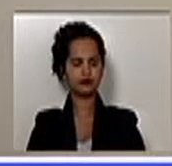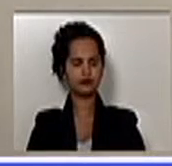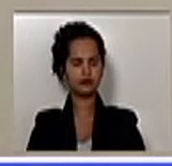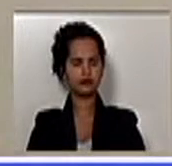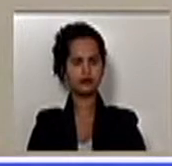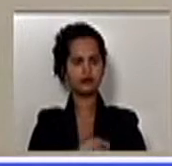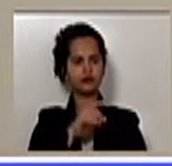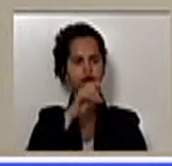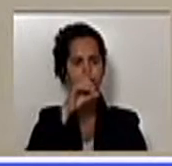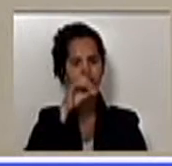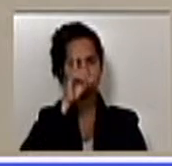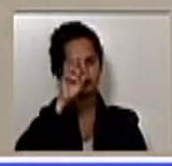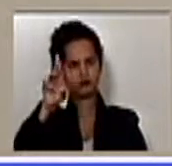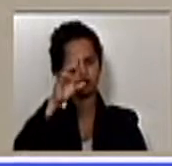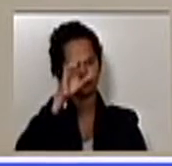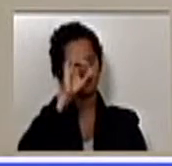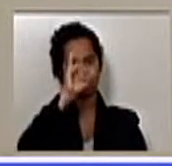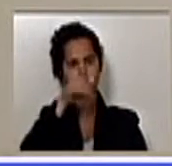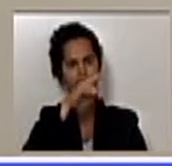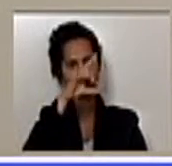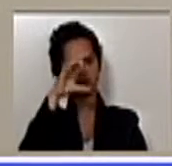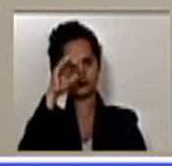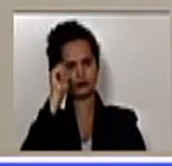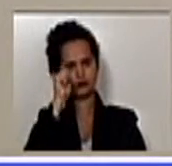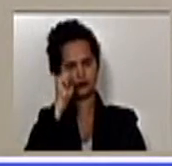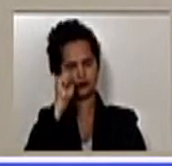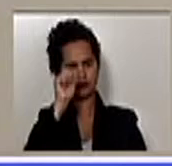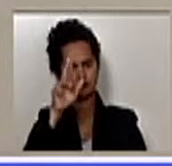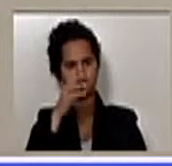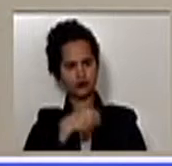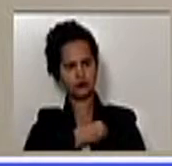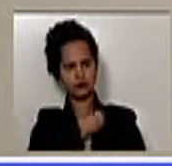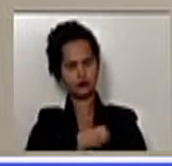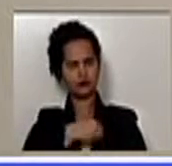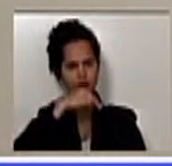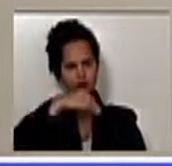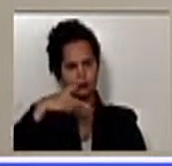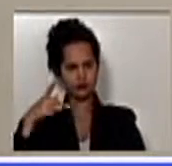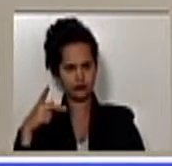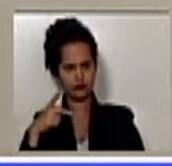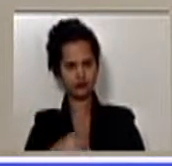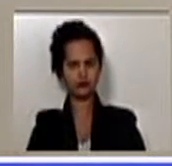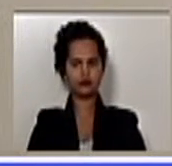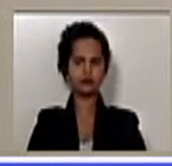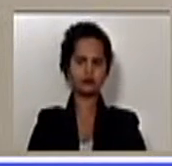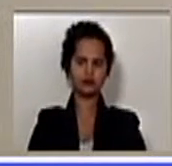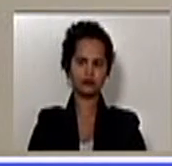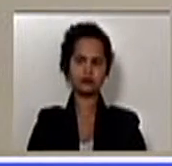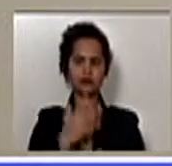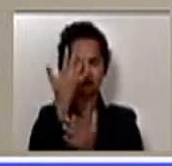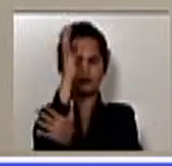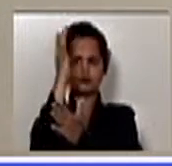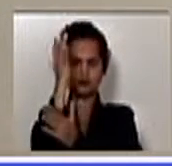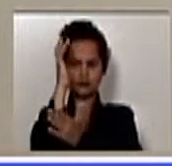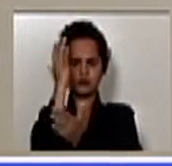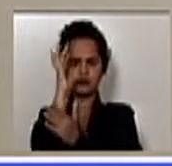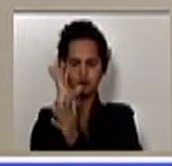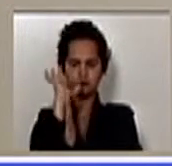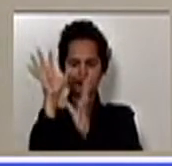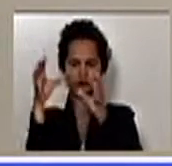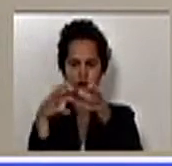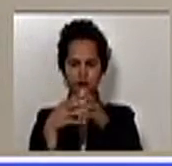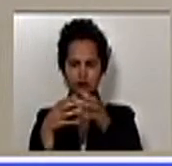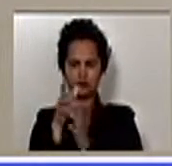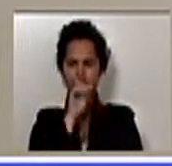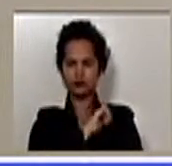doutor Jucá, representando o Ministério Público. Eu quero parabenizar a equipe do